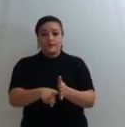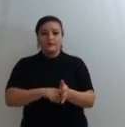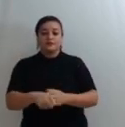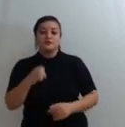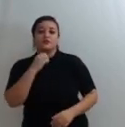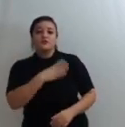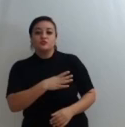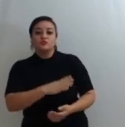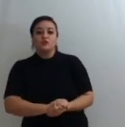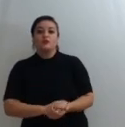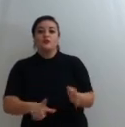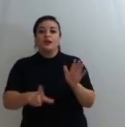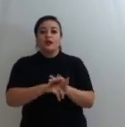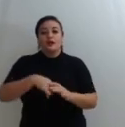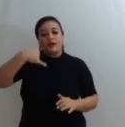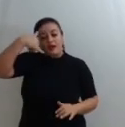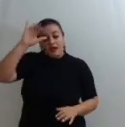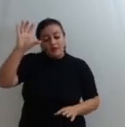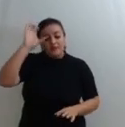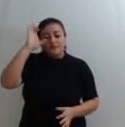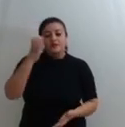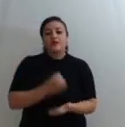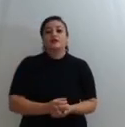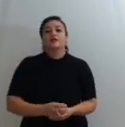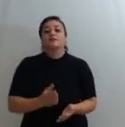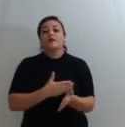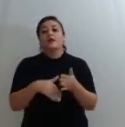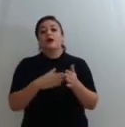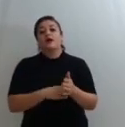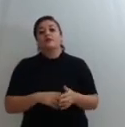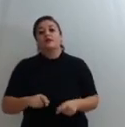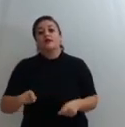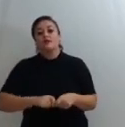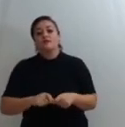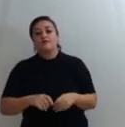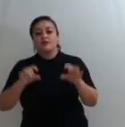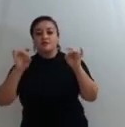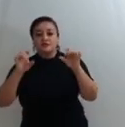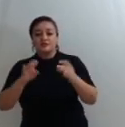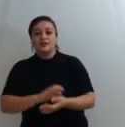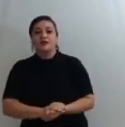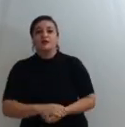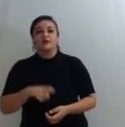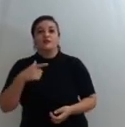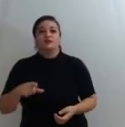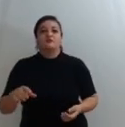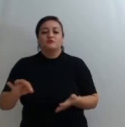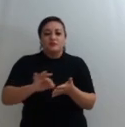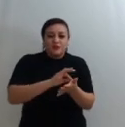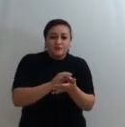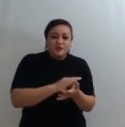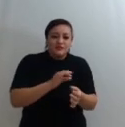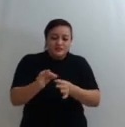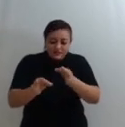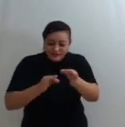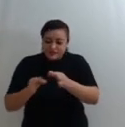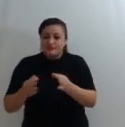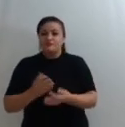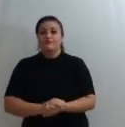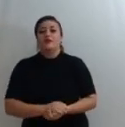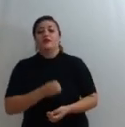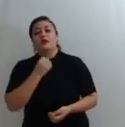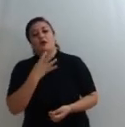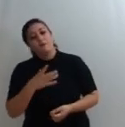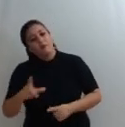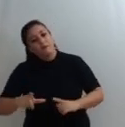lei anticrime, e até tinha feito observação, falta de preenchimento, requisito subjetivo, bom